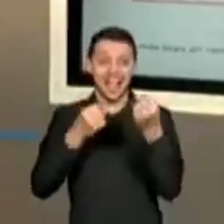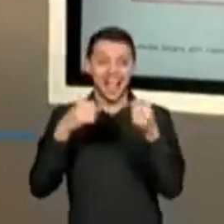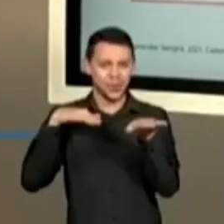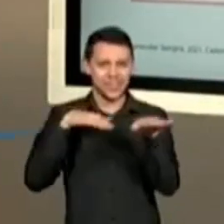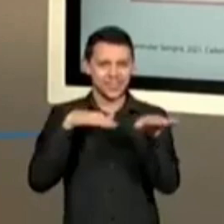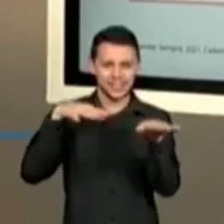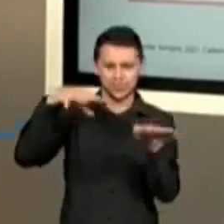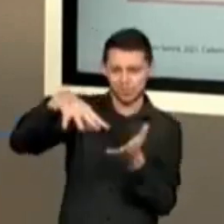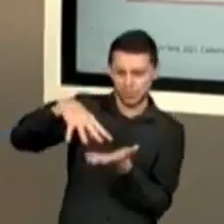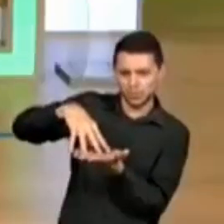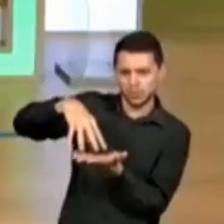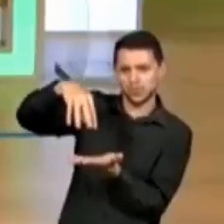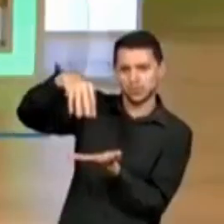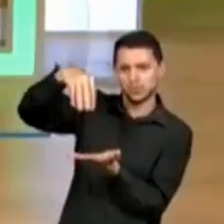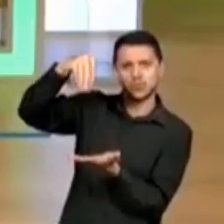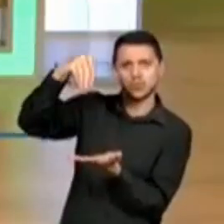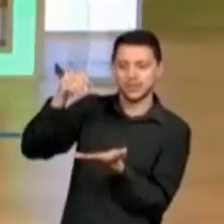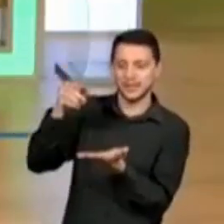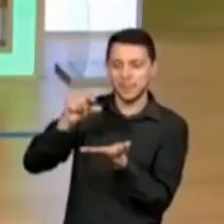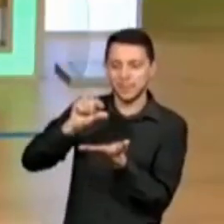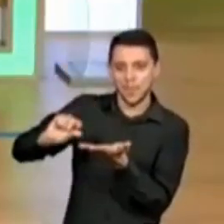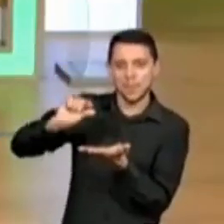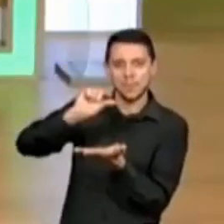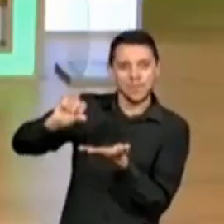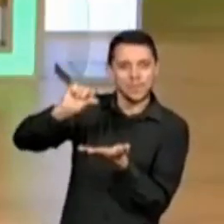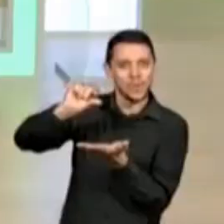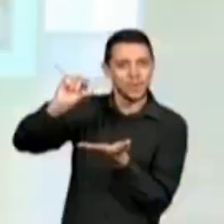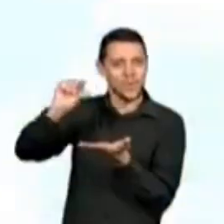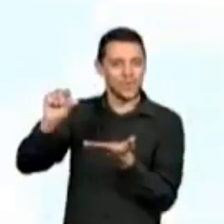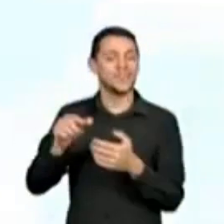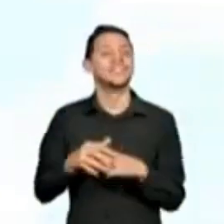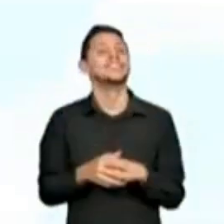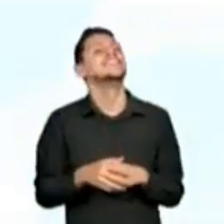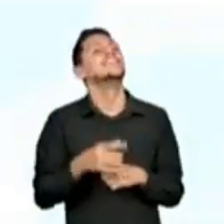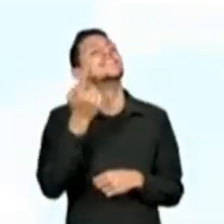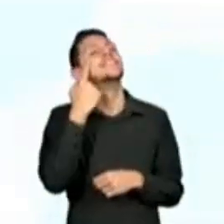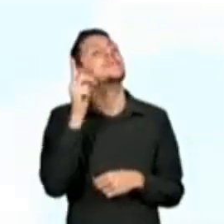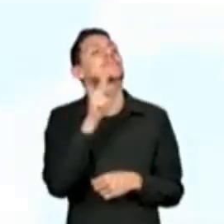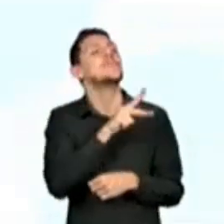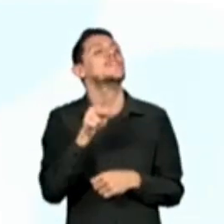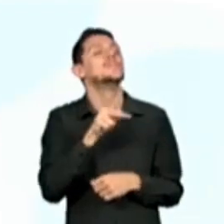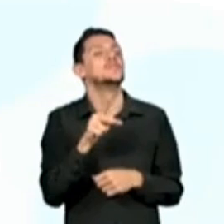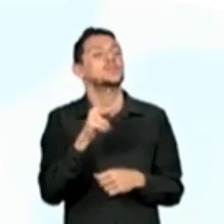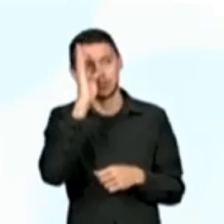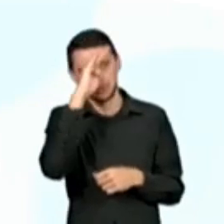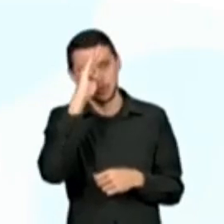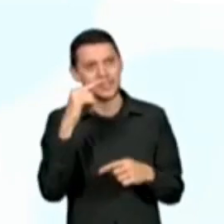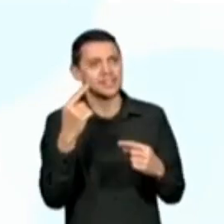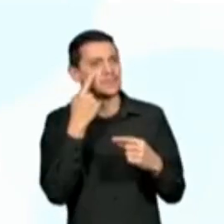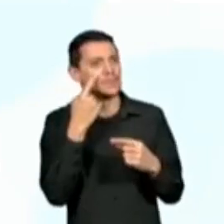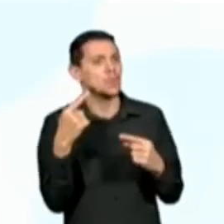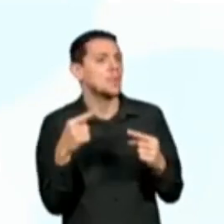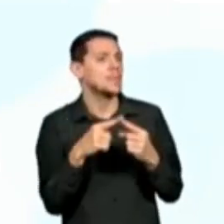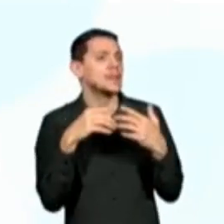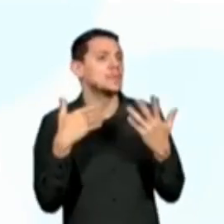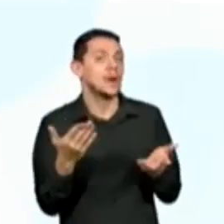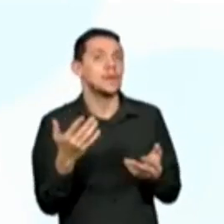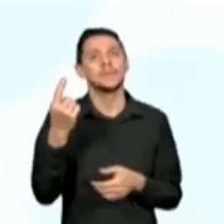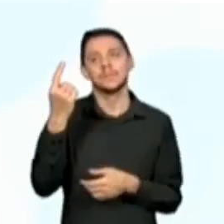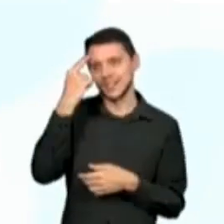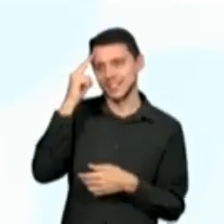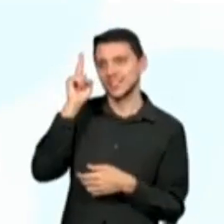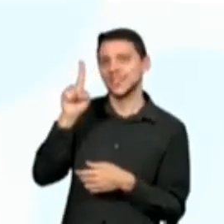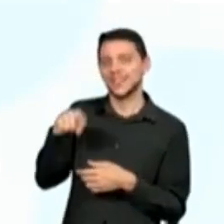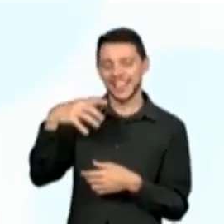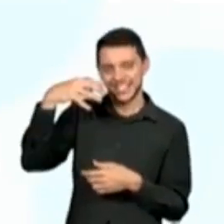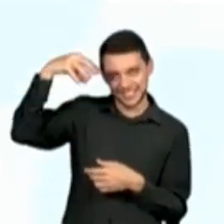isso. Nunca Fiquem mais vou ligadinhos. bugar. Vamos ver o que o professor Jonas pensou aqui. Ele pensou no chapéu de festa. Aí, ó, tá vendo? E ele